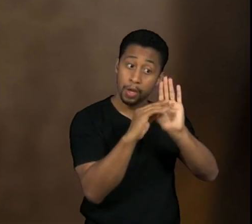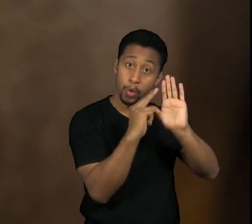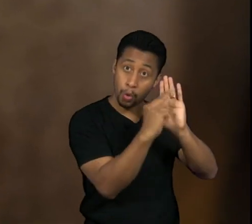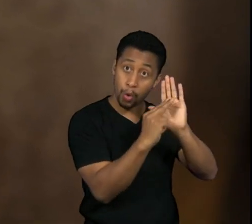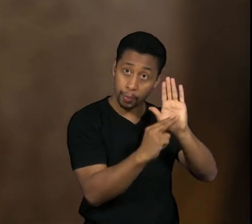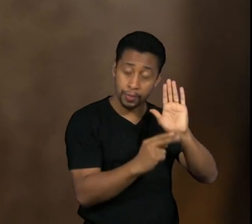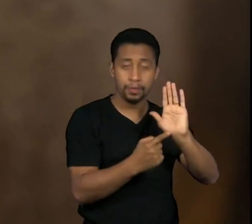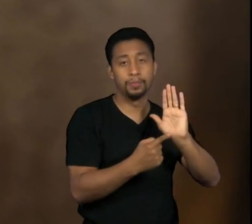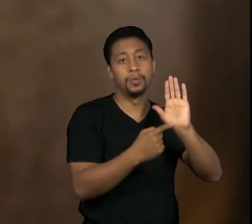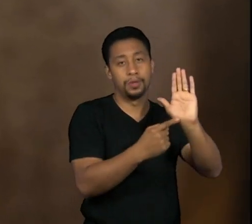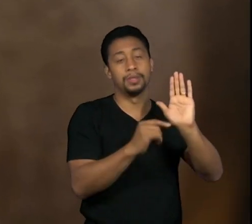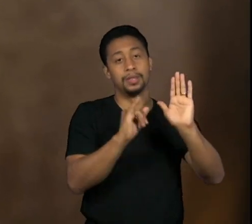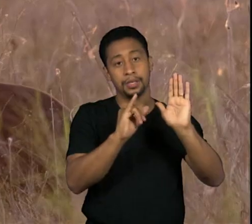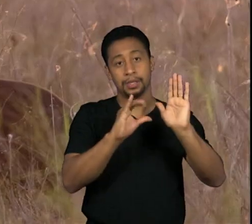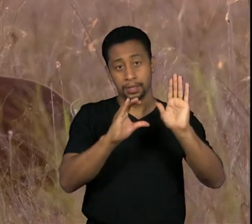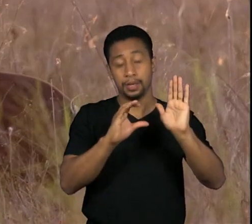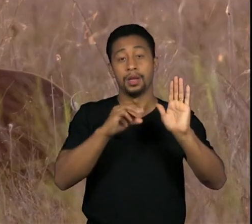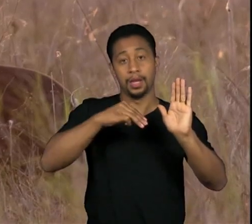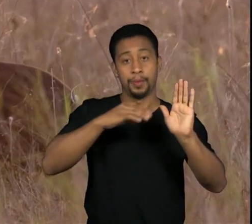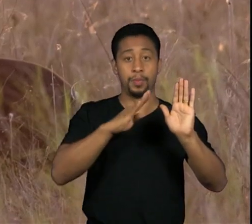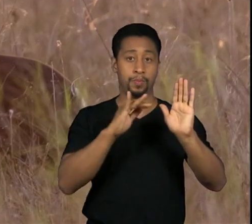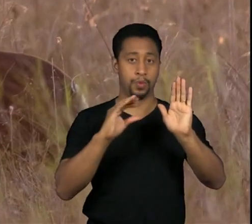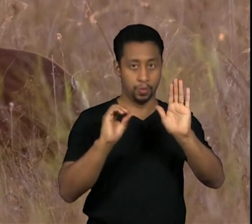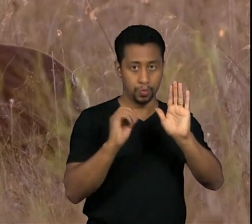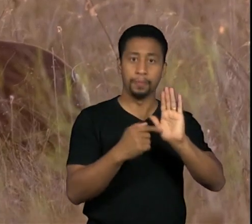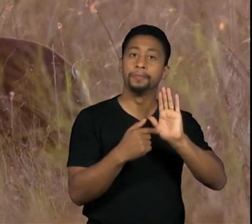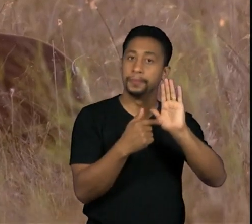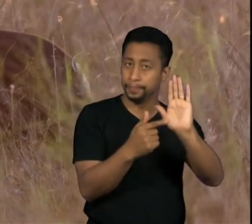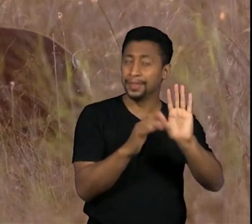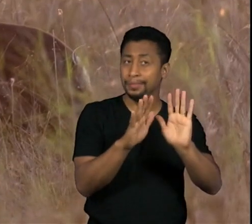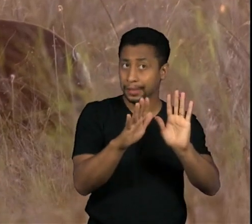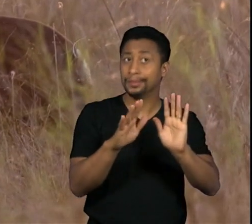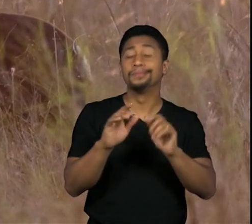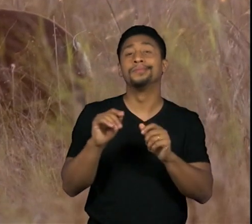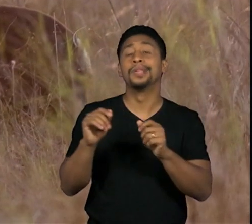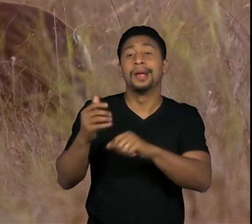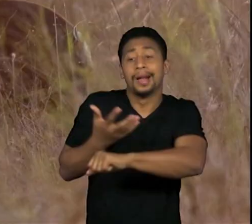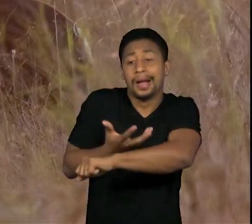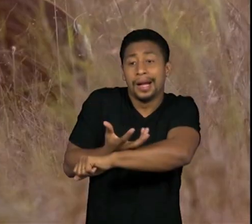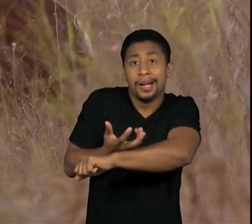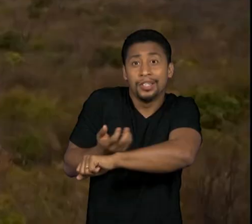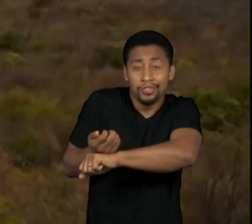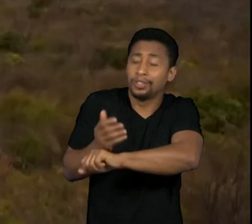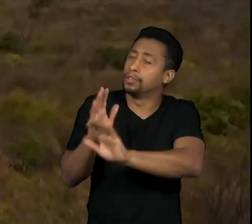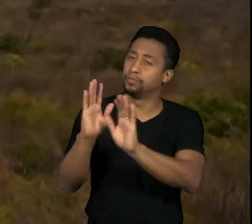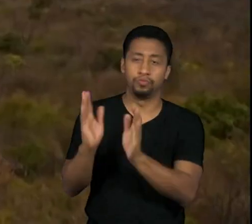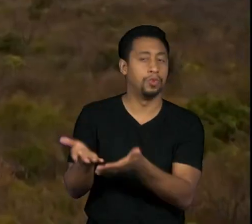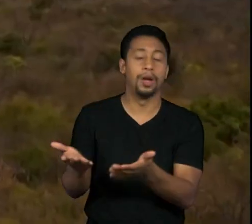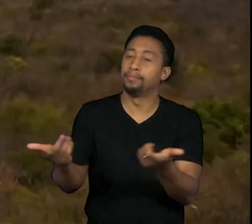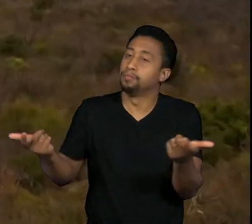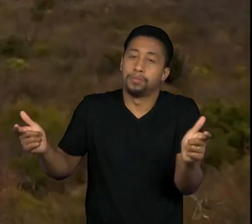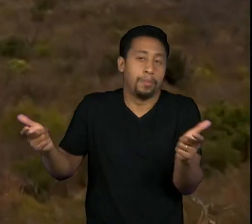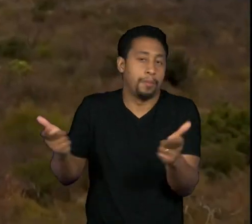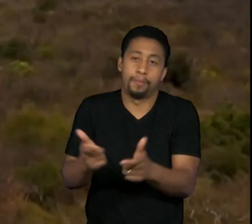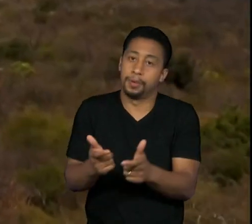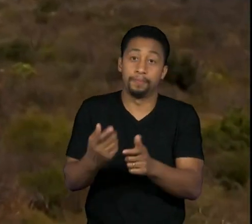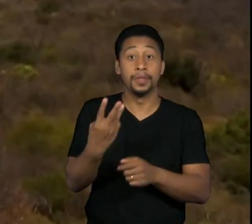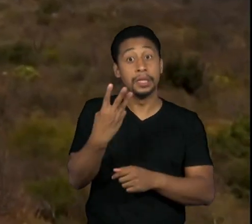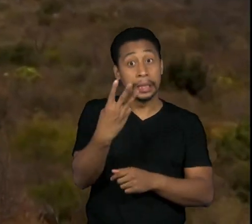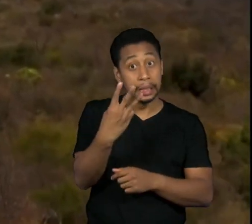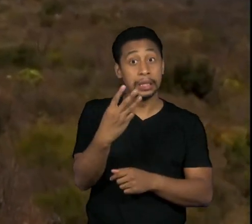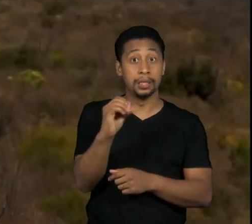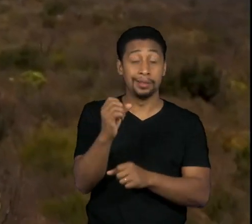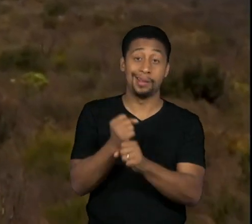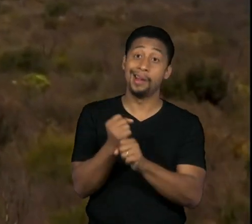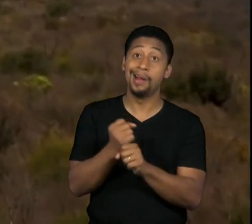do ICMBio, mas é considerada regionalmente extinta na Caatinga. Há pelo menos 30 anos, esses